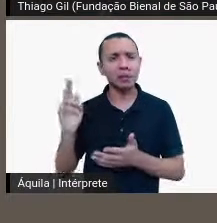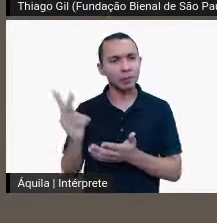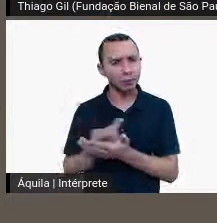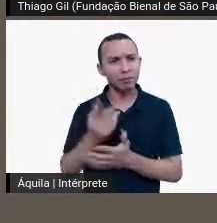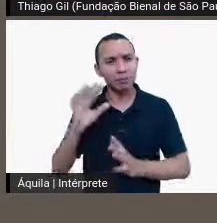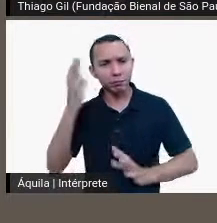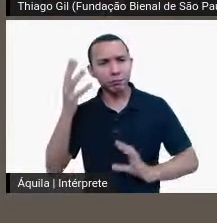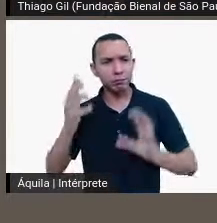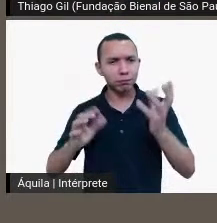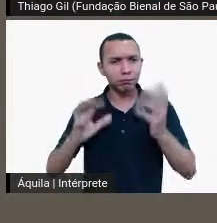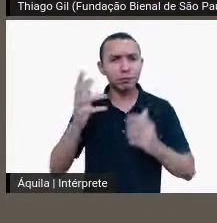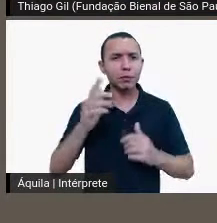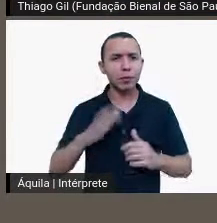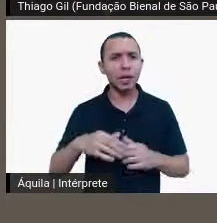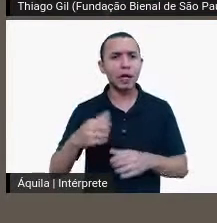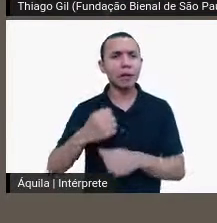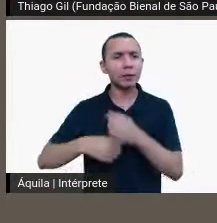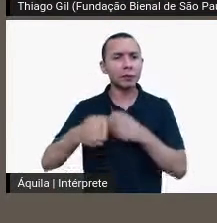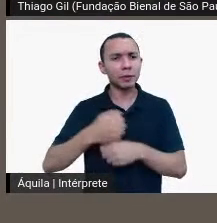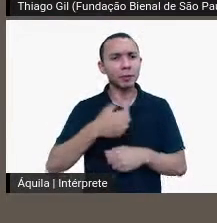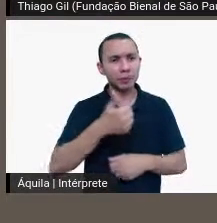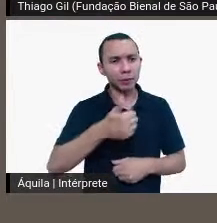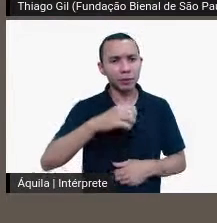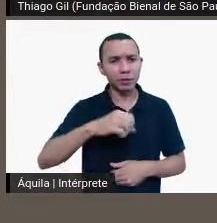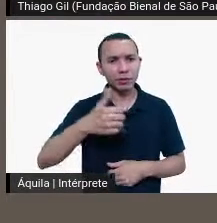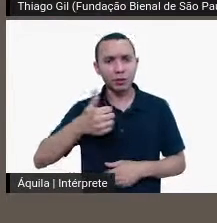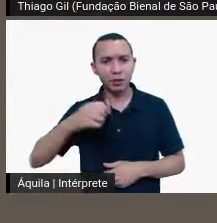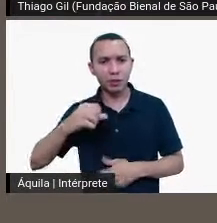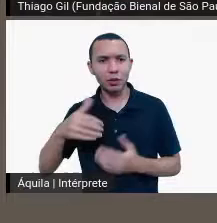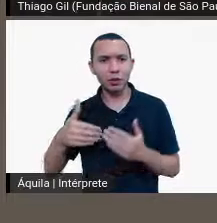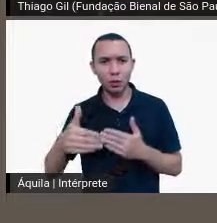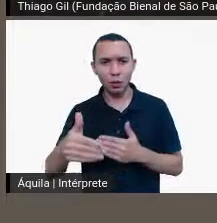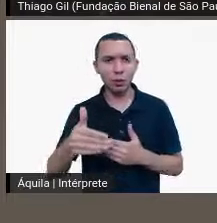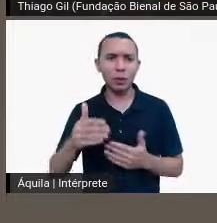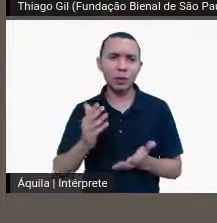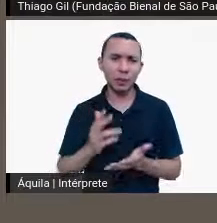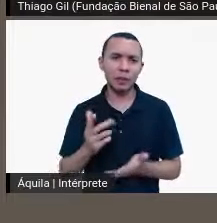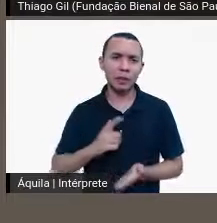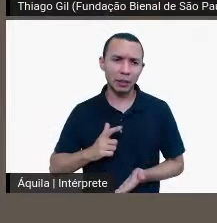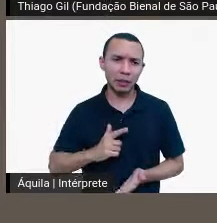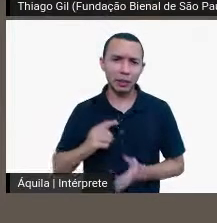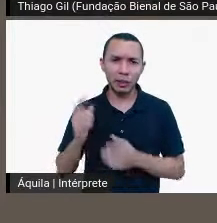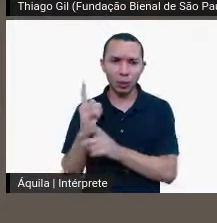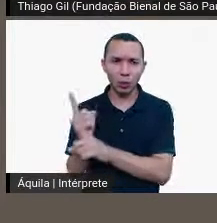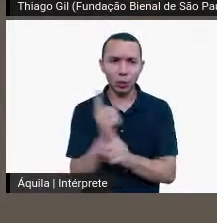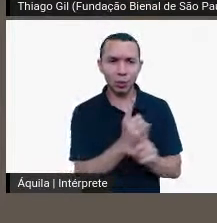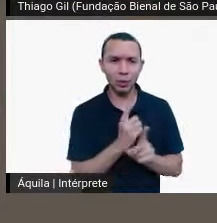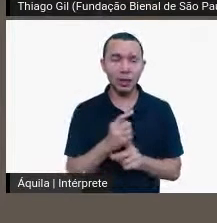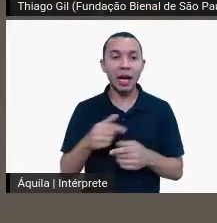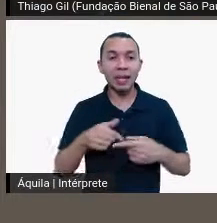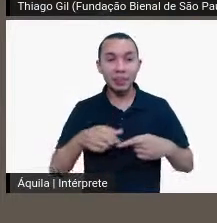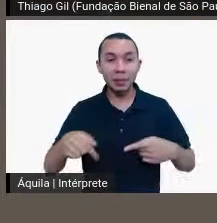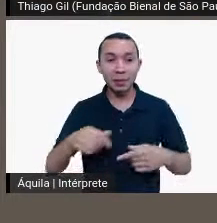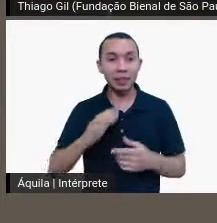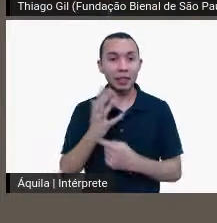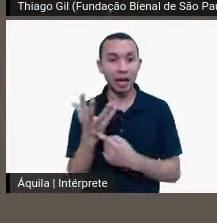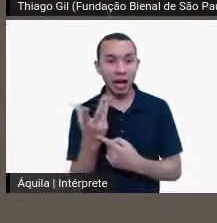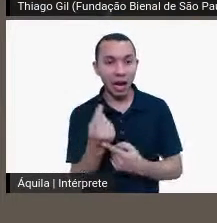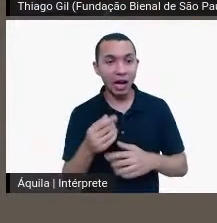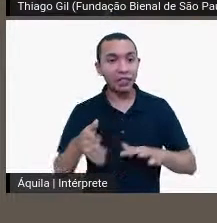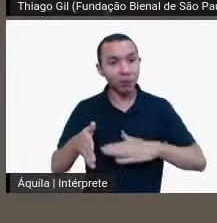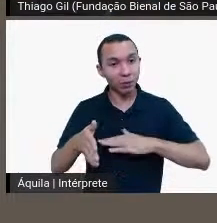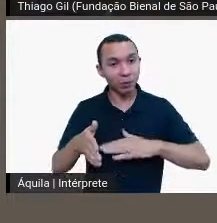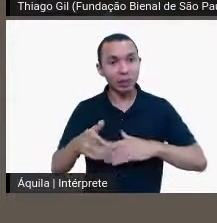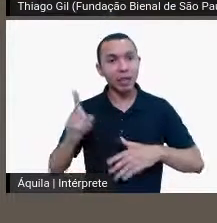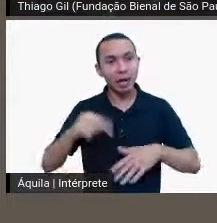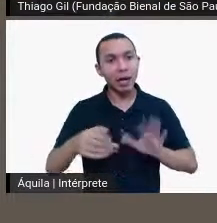desde 1919, pelo menos, né? Então, se a gente pensar que a Semana de Arte Moderna é organizada com o propósito